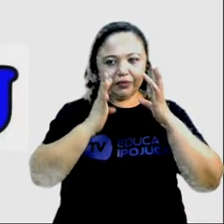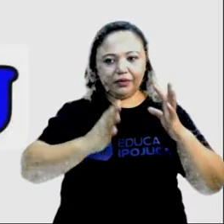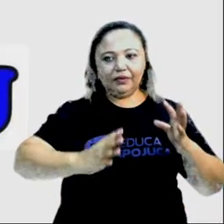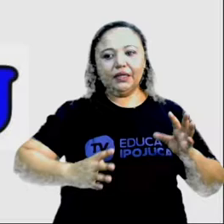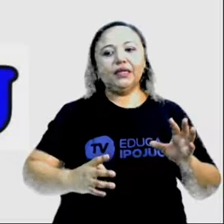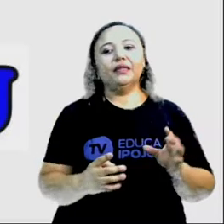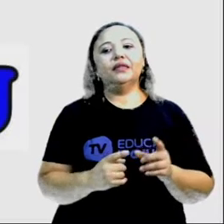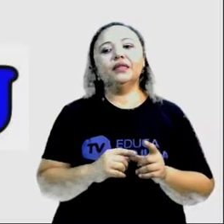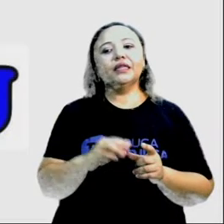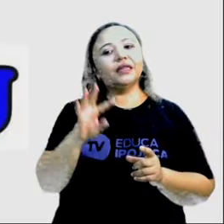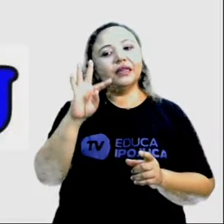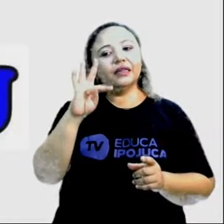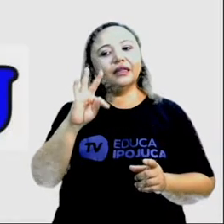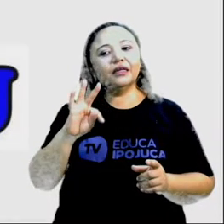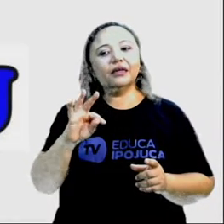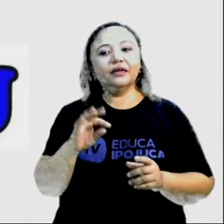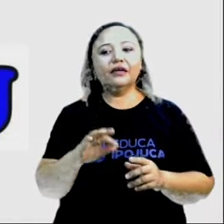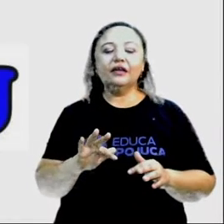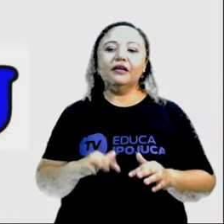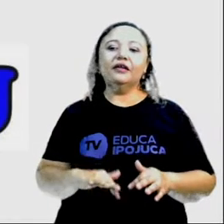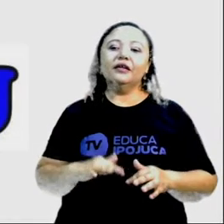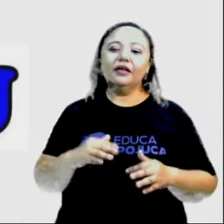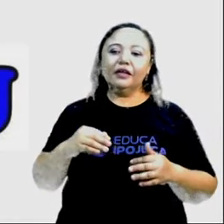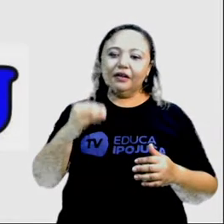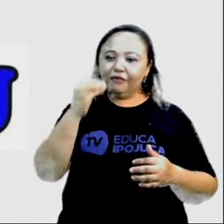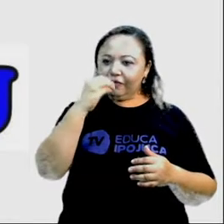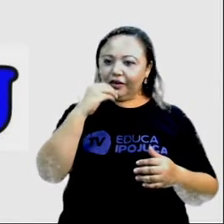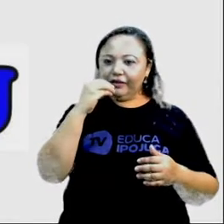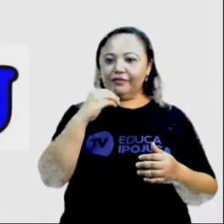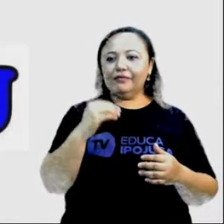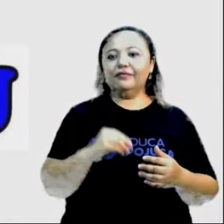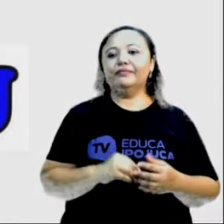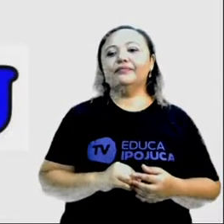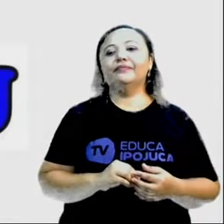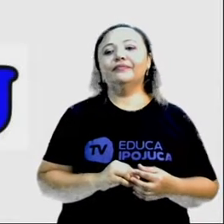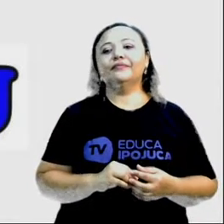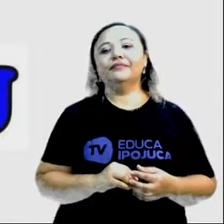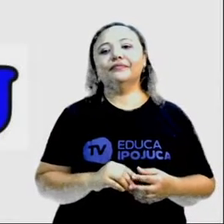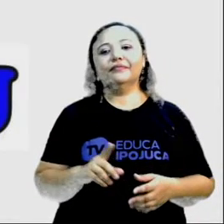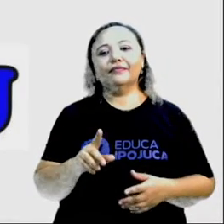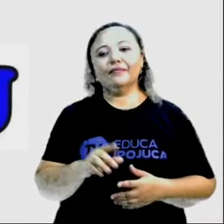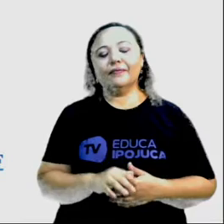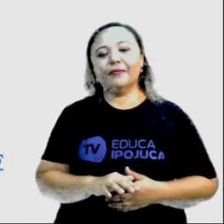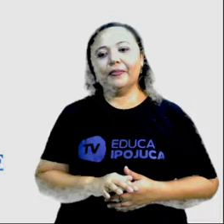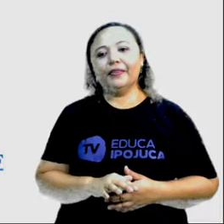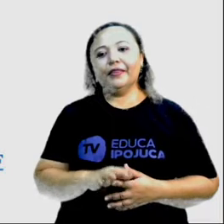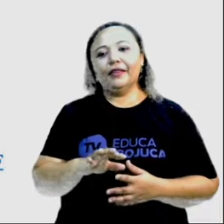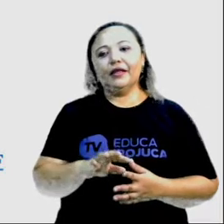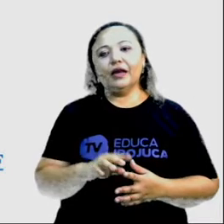a pronúncia do T, ele é mais brando, tá? Então, vamos lá.